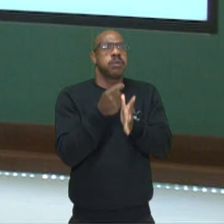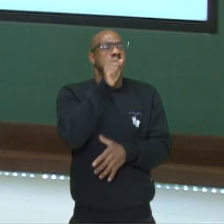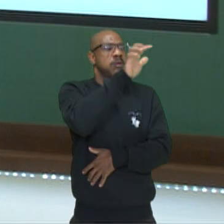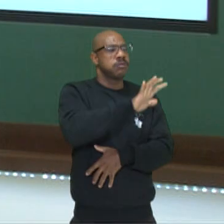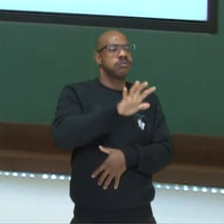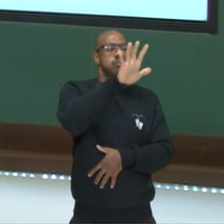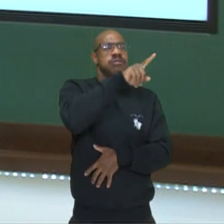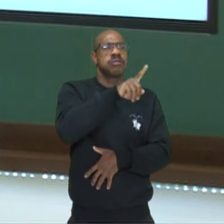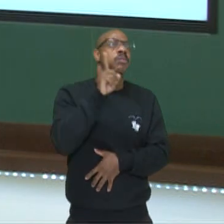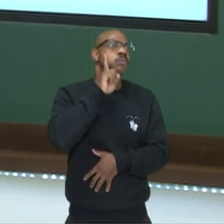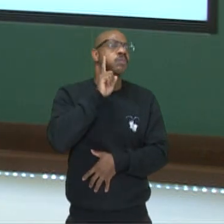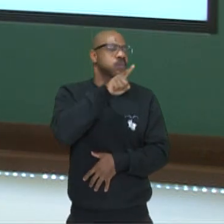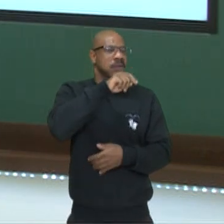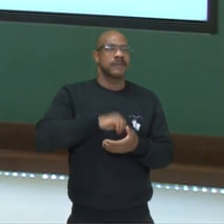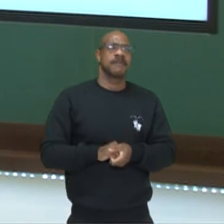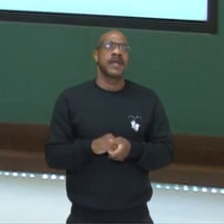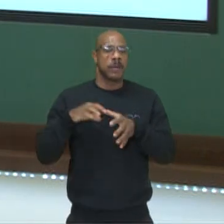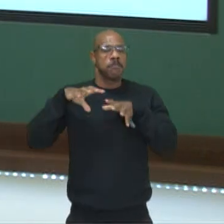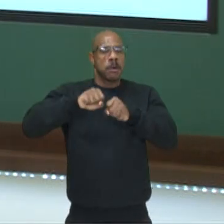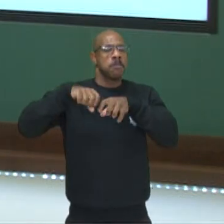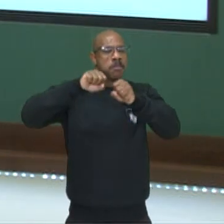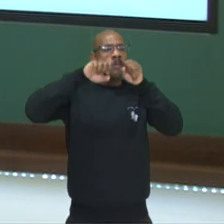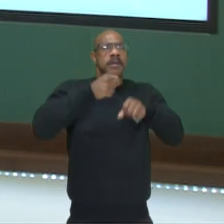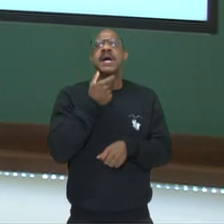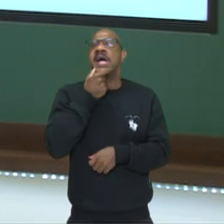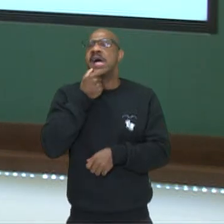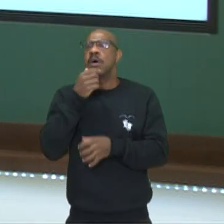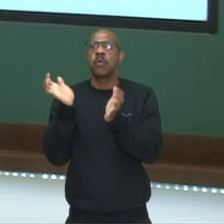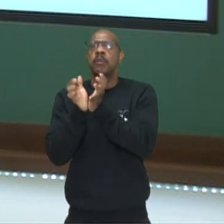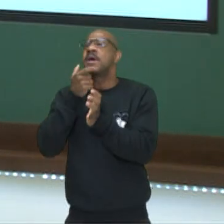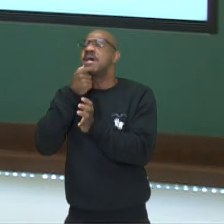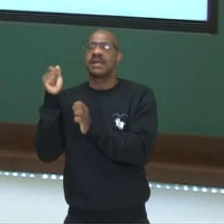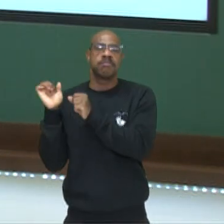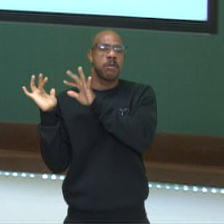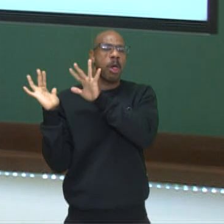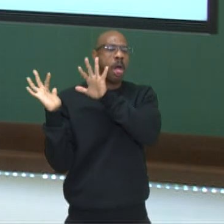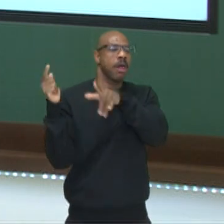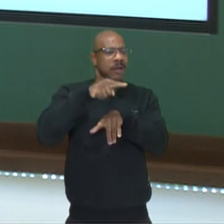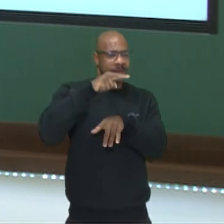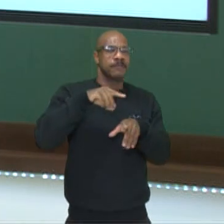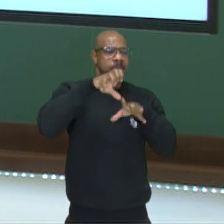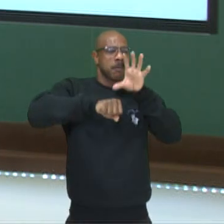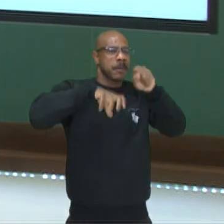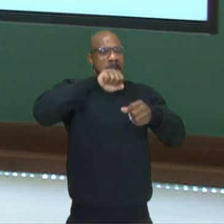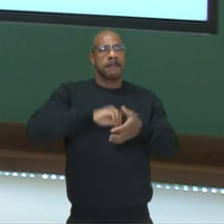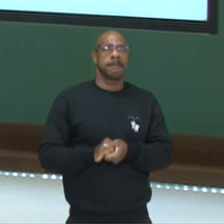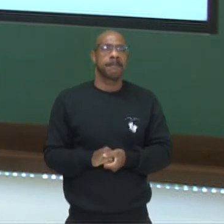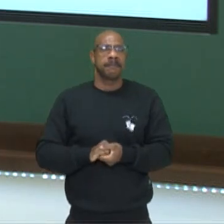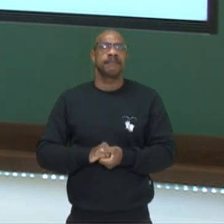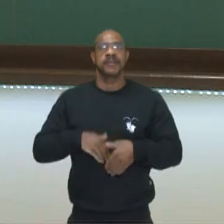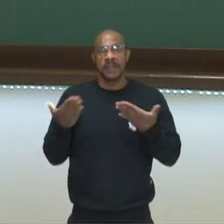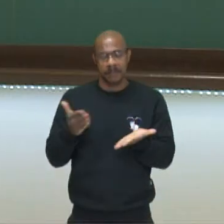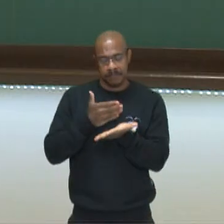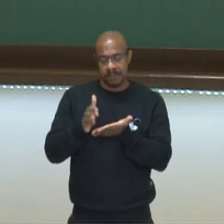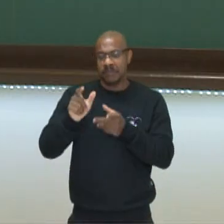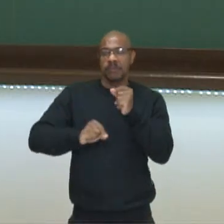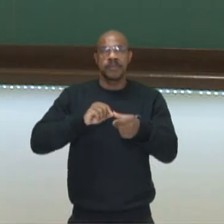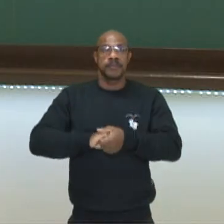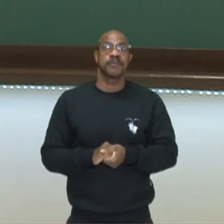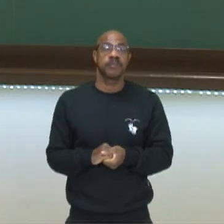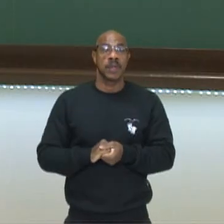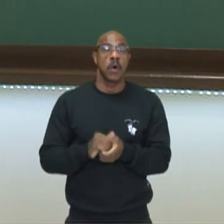Estados Unidos. Então essa colonização inglesa e esse processo de colonização. Então, inicialmente, pessoal,